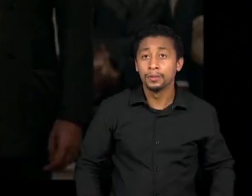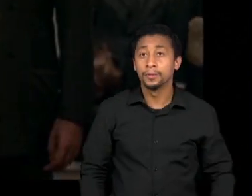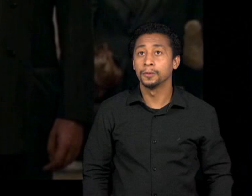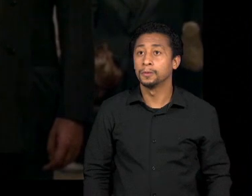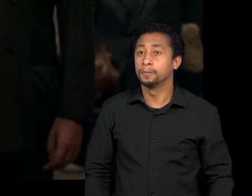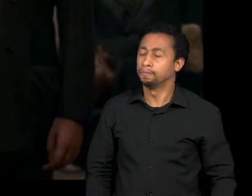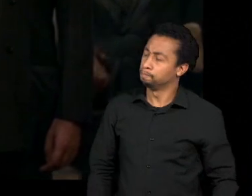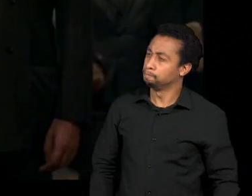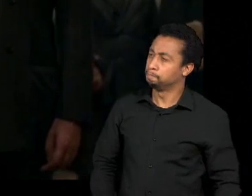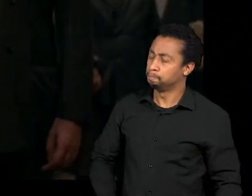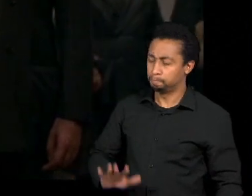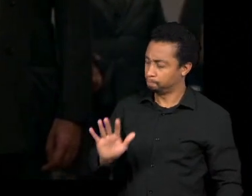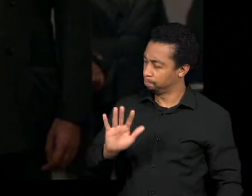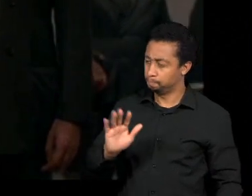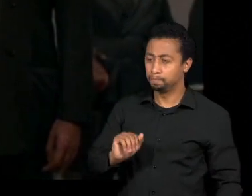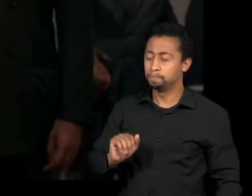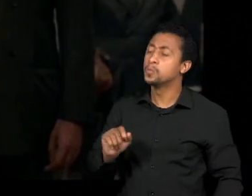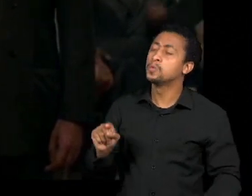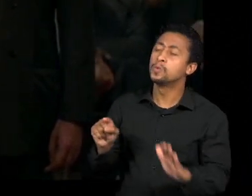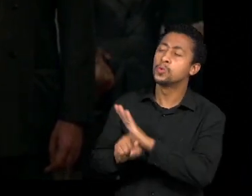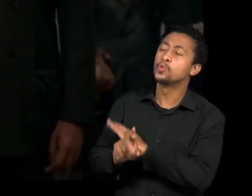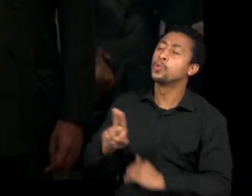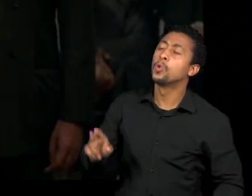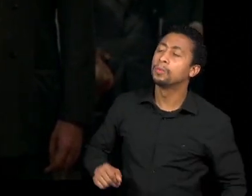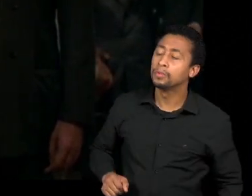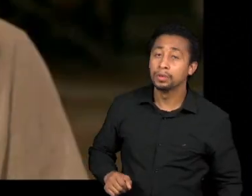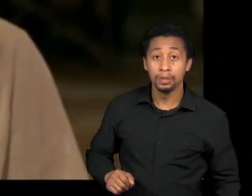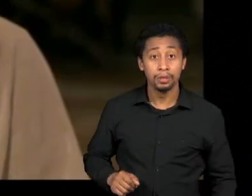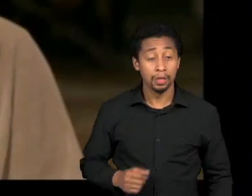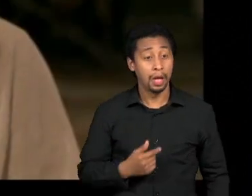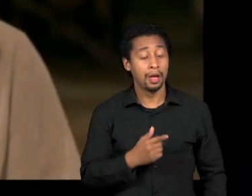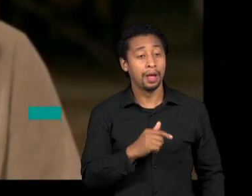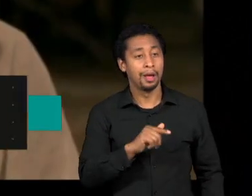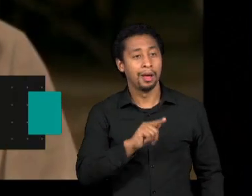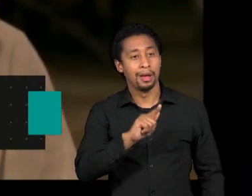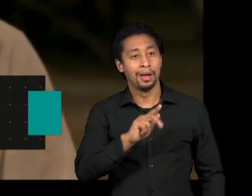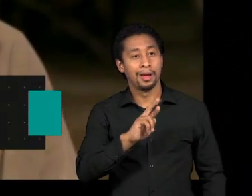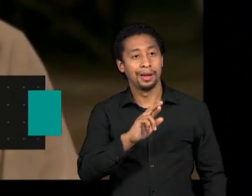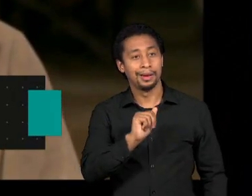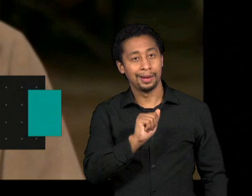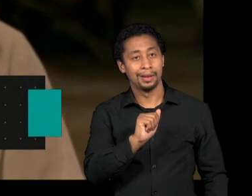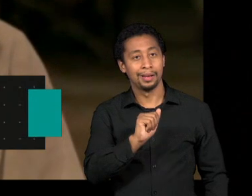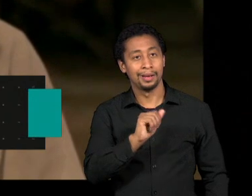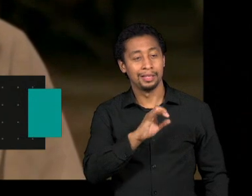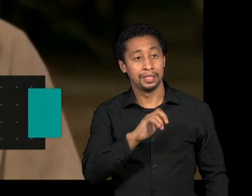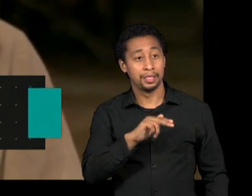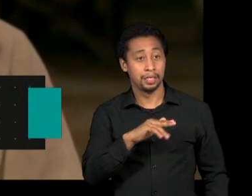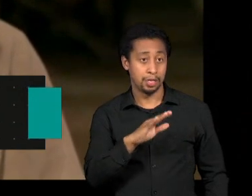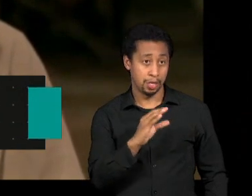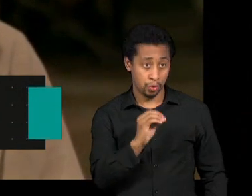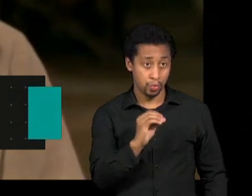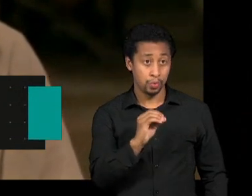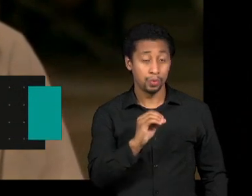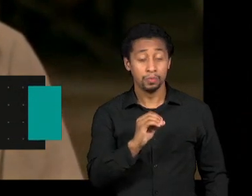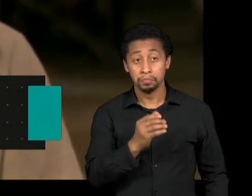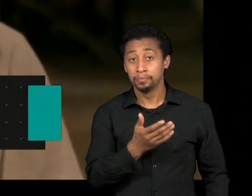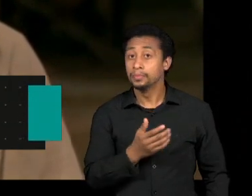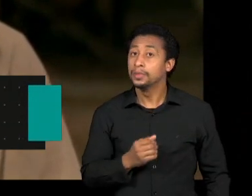Nome? Graciliano Ramos. Ele volta ao seu público